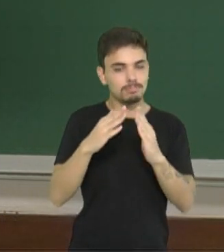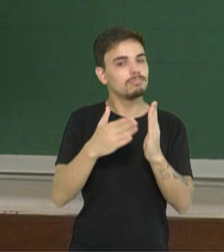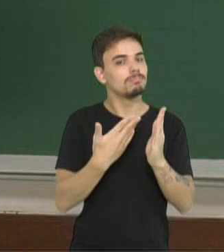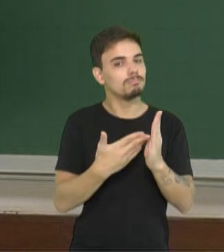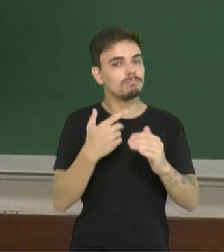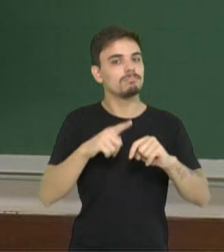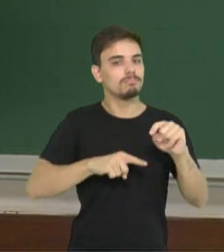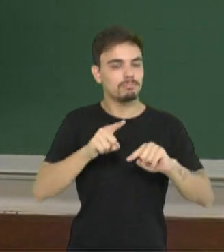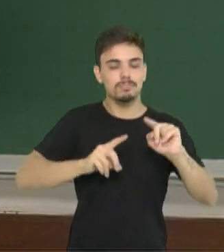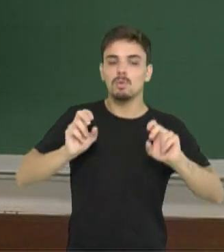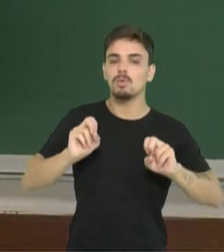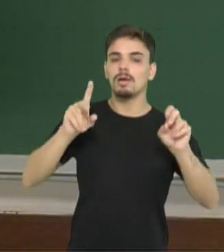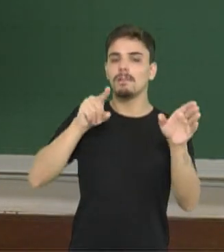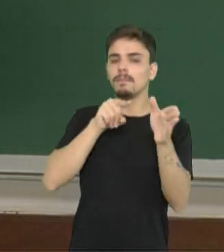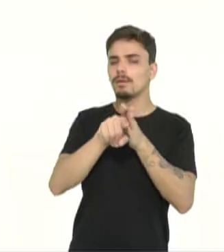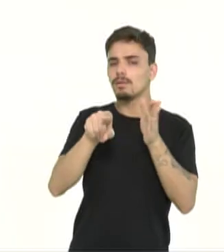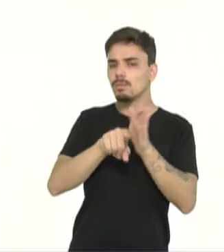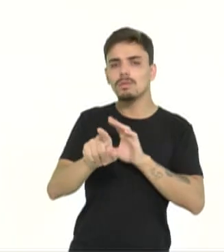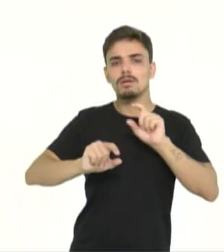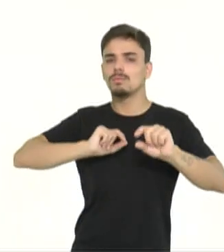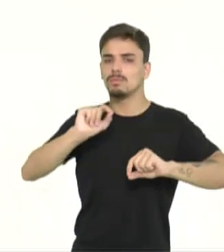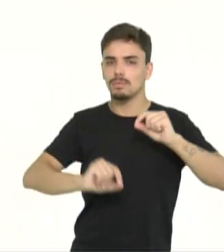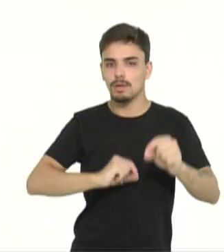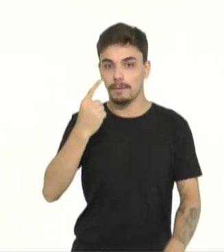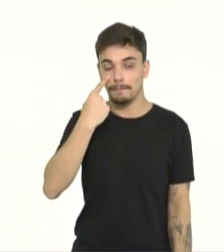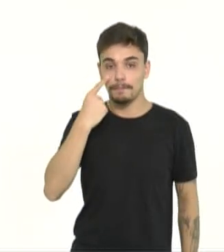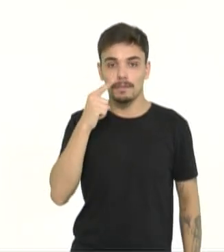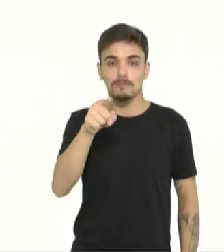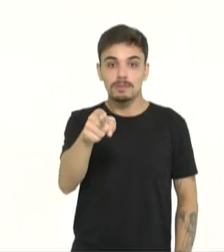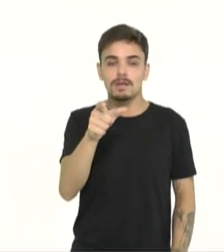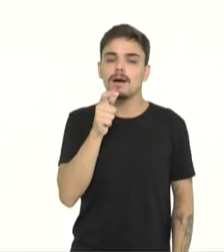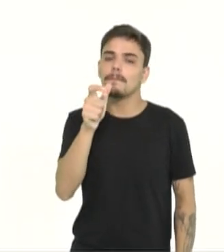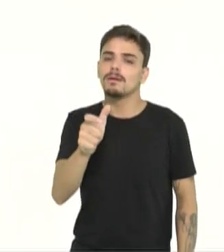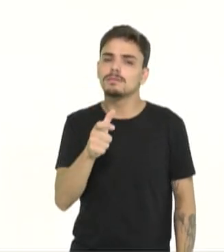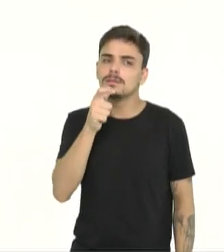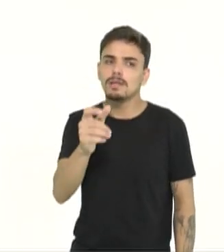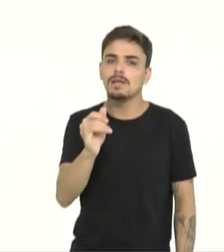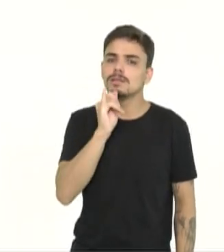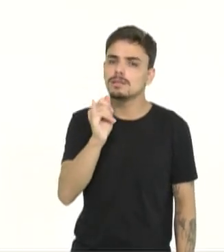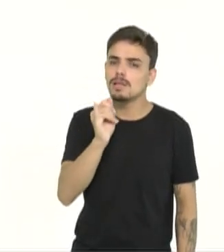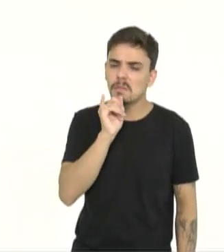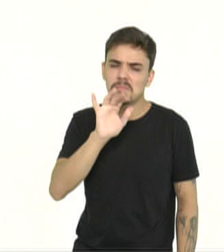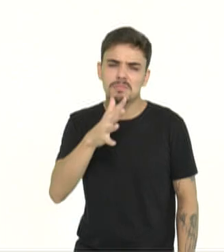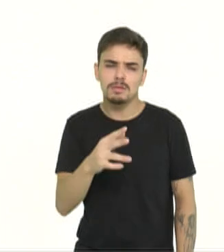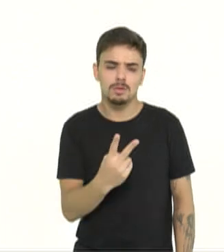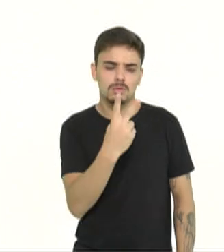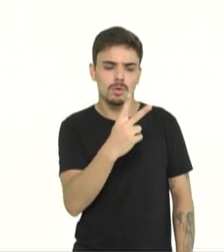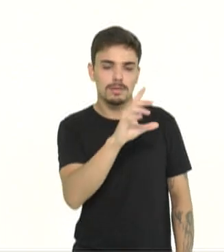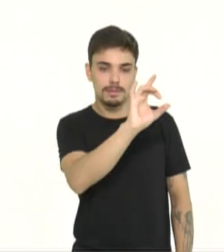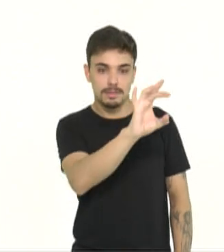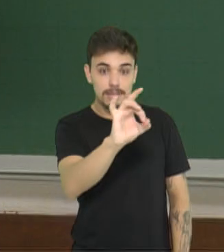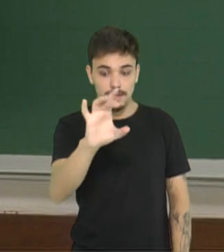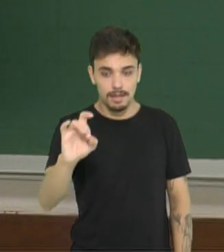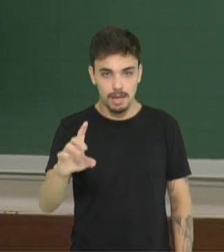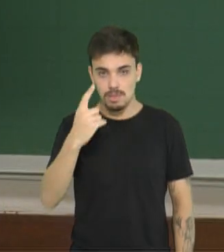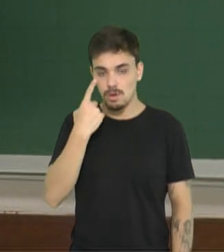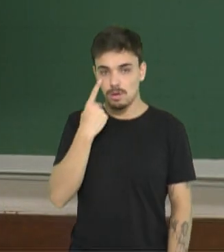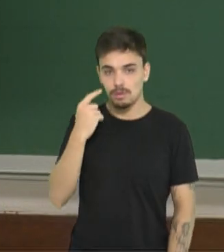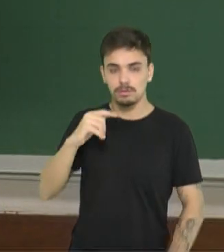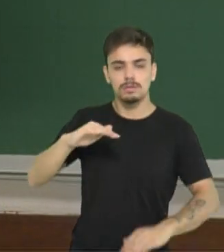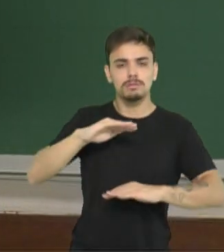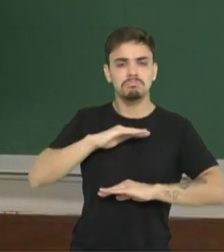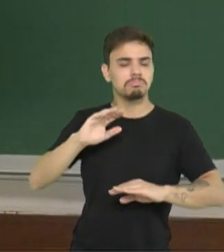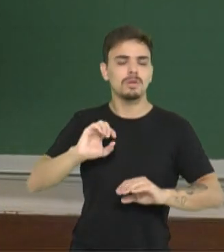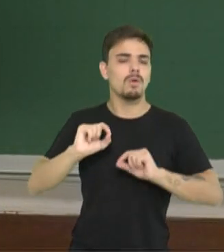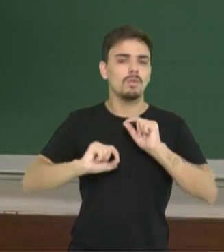material. A questão é a seguinte, dê exemplos, tá? Tenta aí pelo menos 2 de cada, de situações do